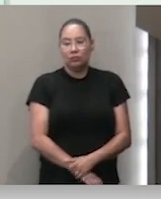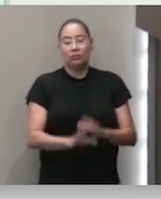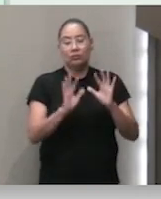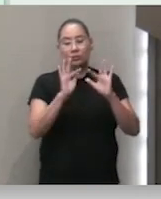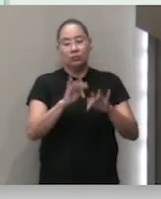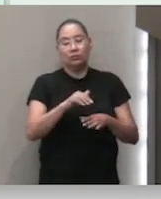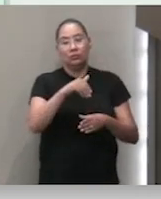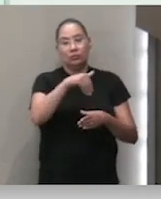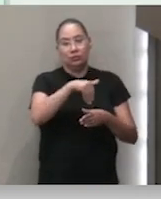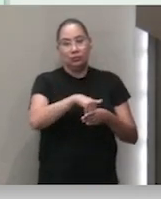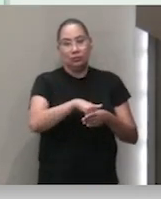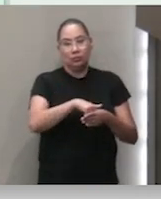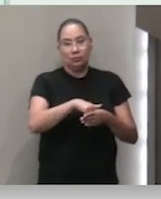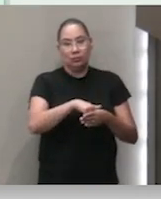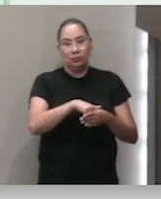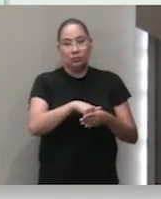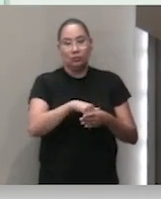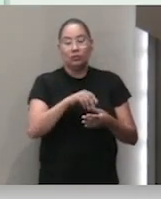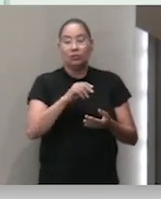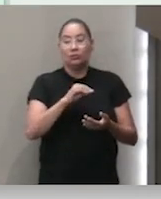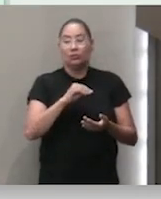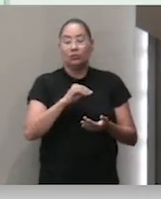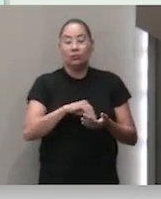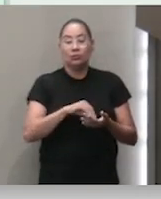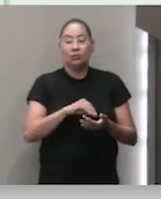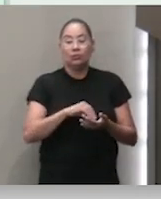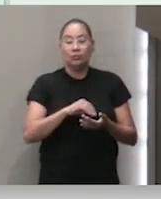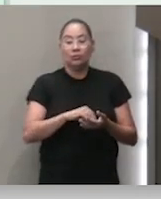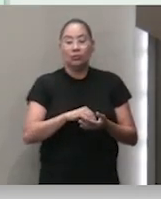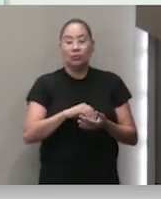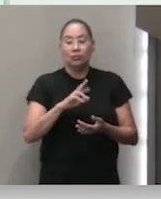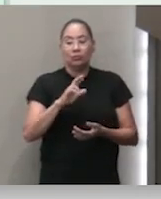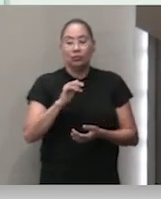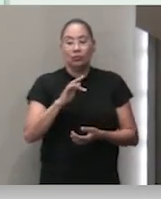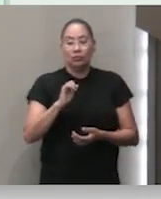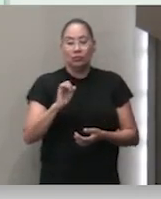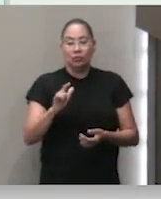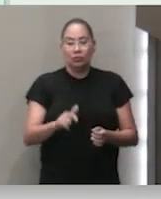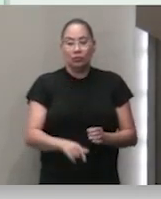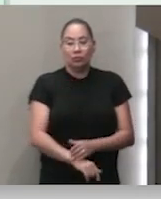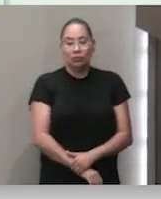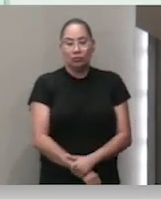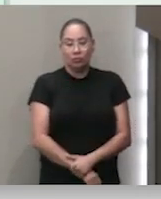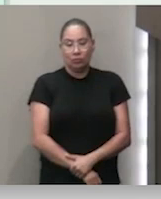Encerrada a votação. Opa, falta só o vereador Rafael Colucci ali, então não está encerrado ainda.